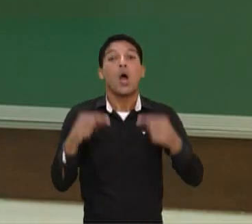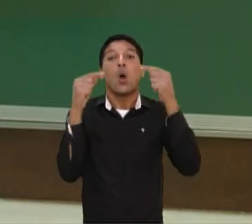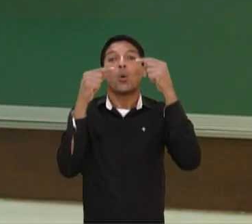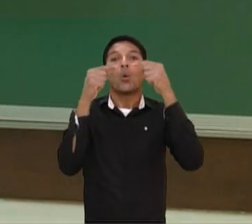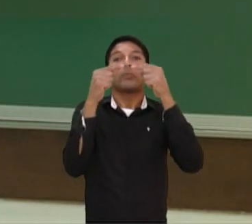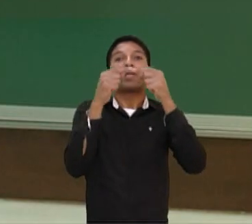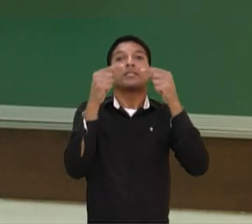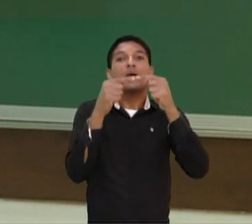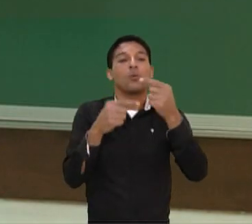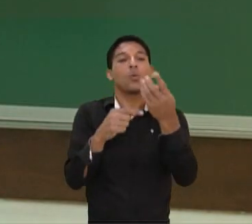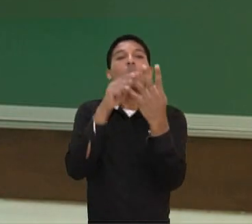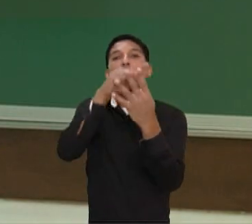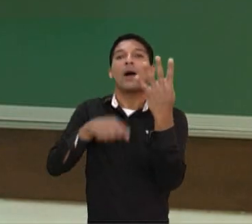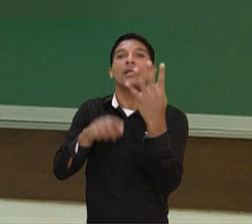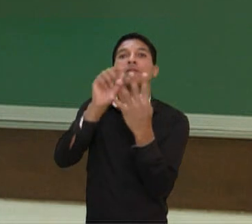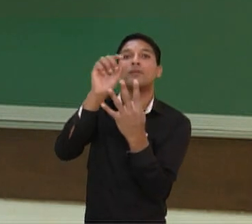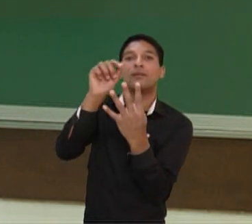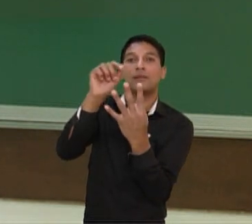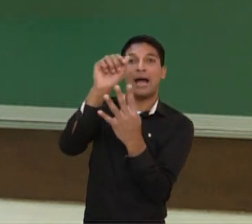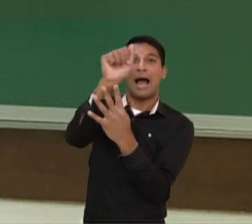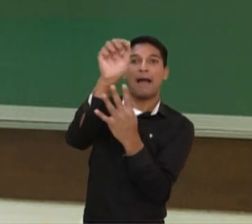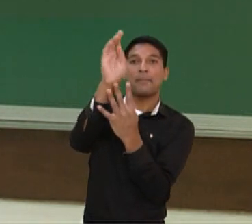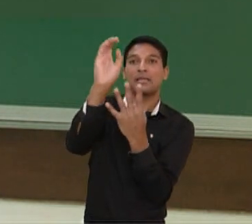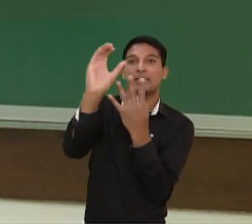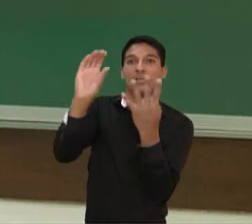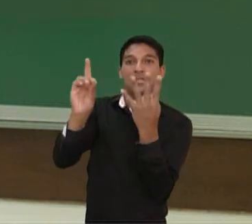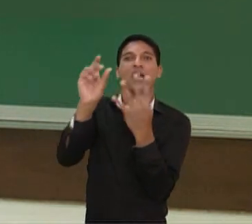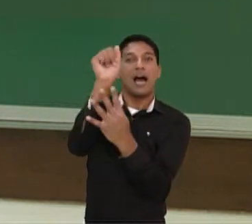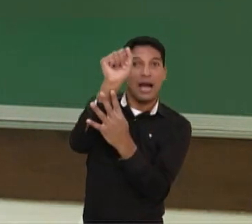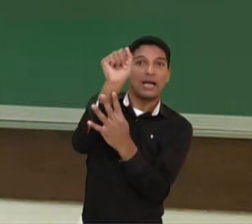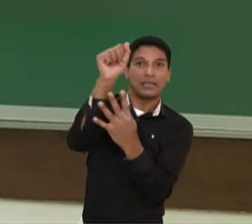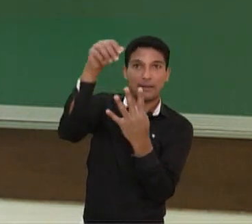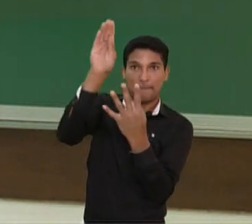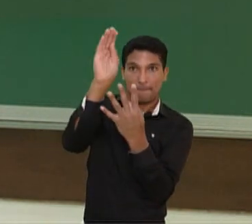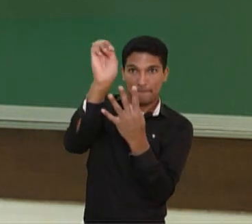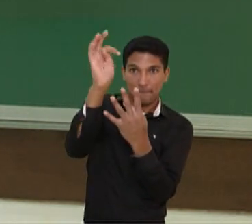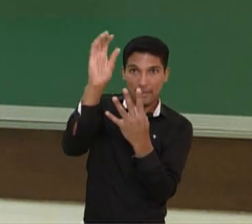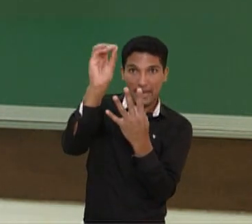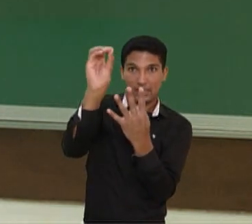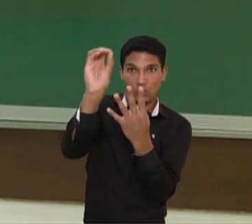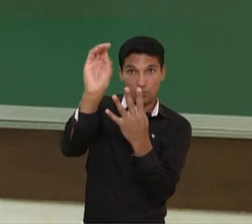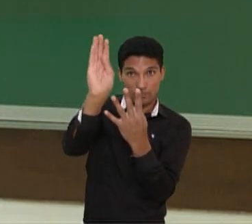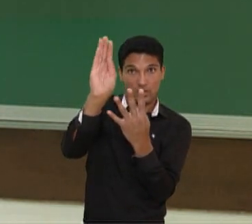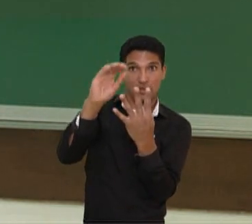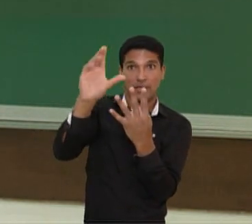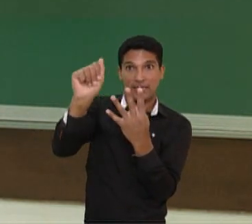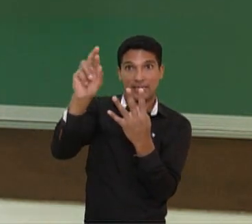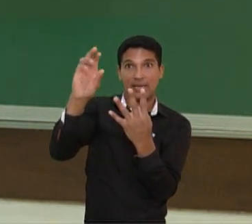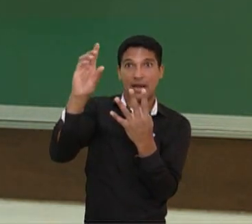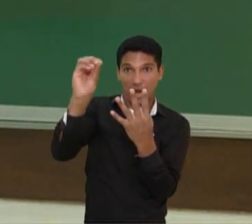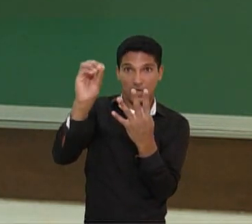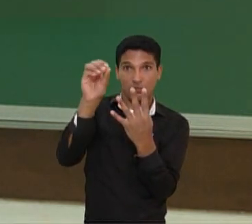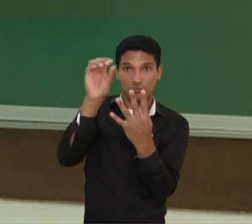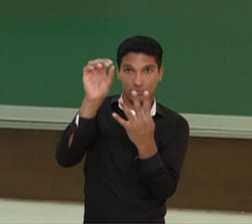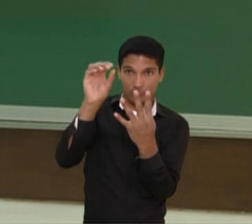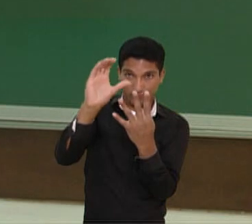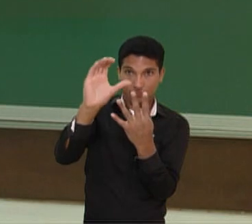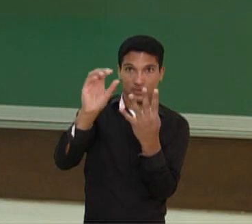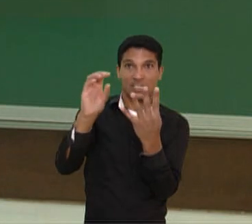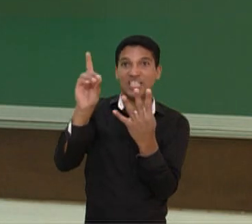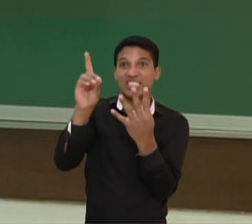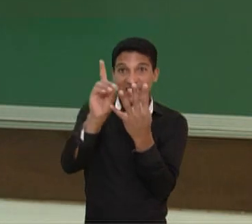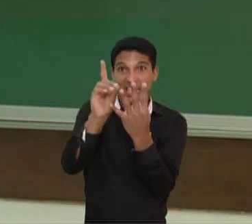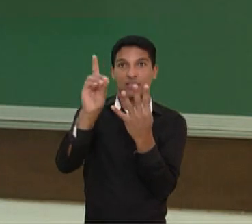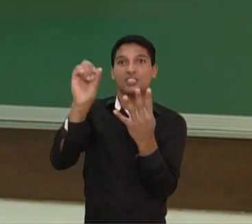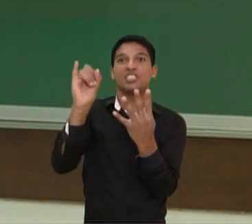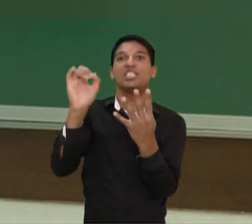das 4 letras, A, B, C e D, Ana, Beto, Carla e Diego, de 2 em 2. E as combinações foram AB,